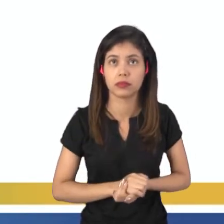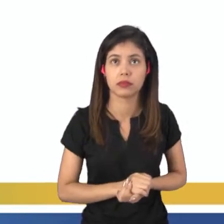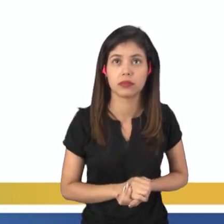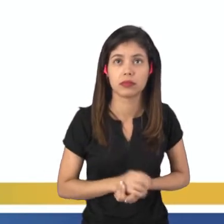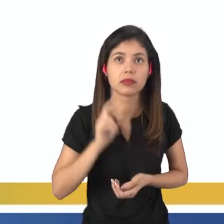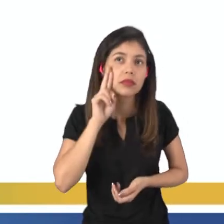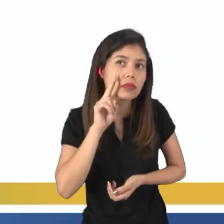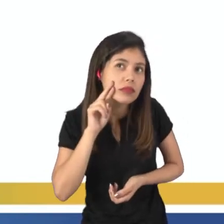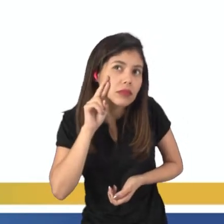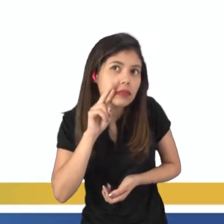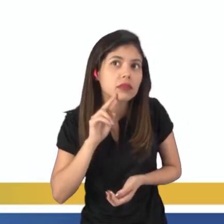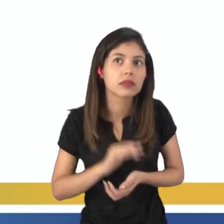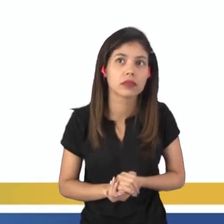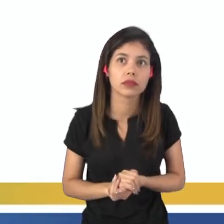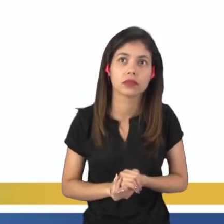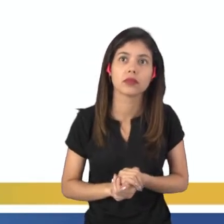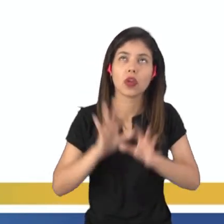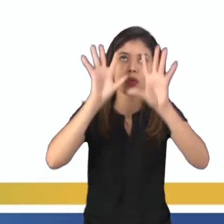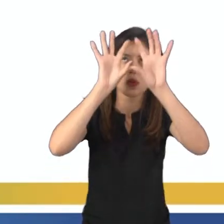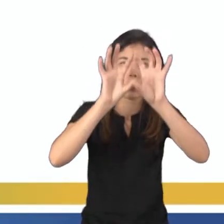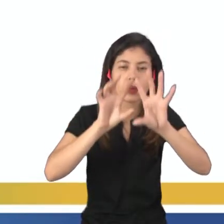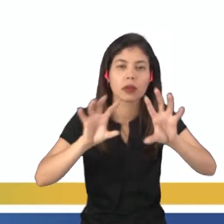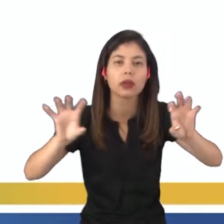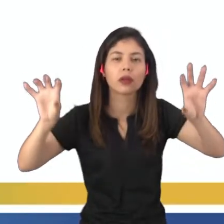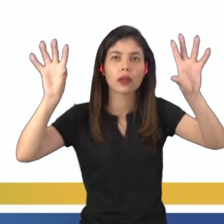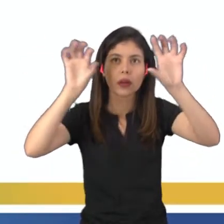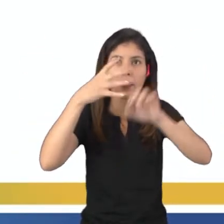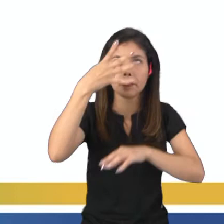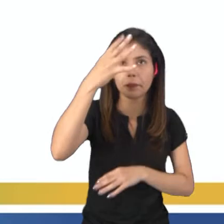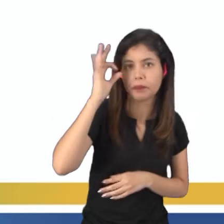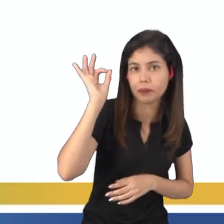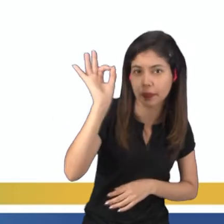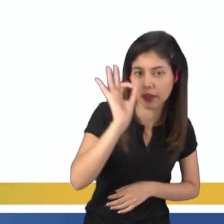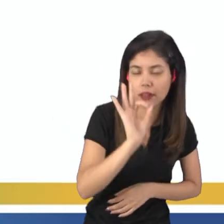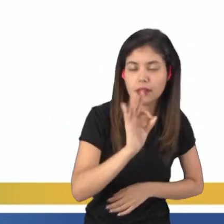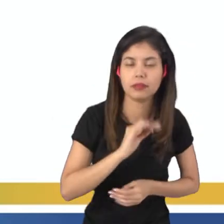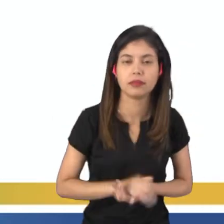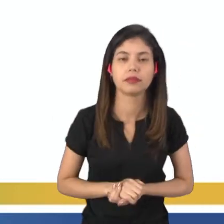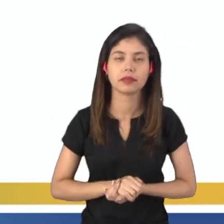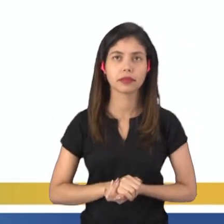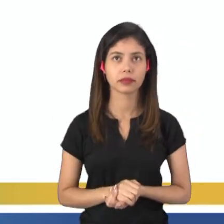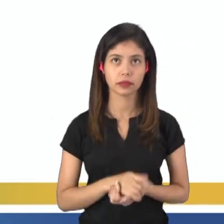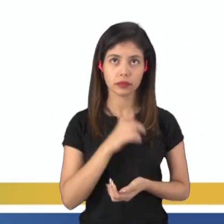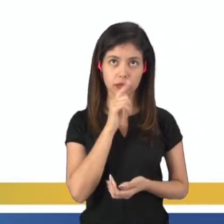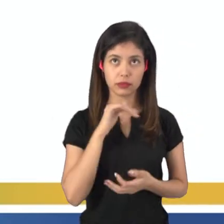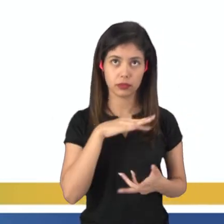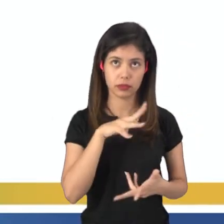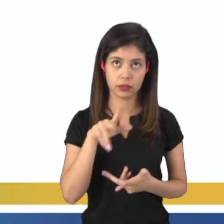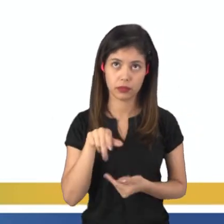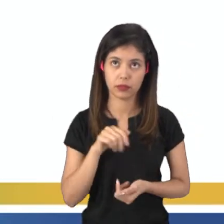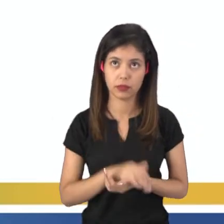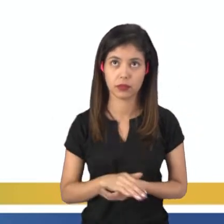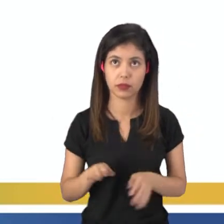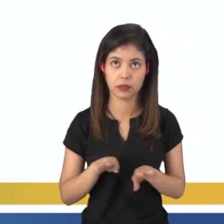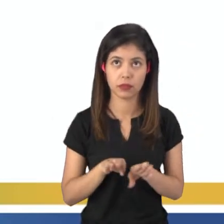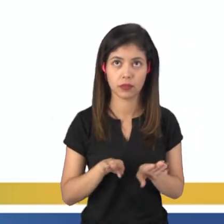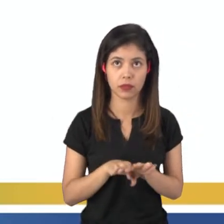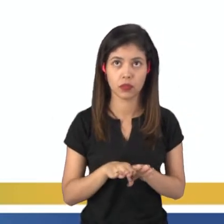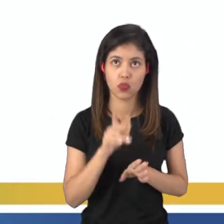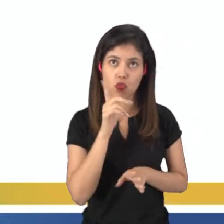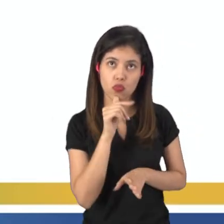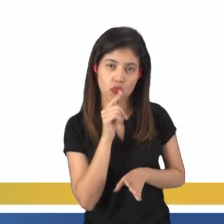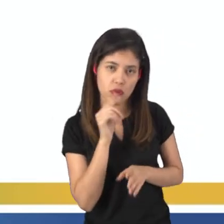né? Que representa a umidade do ar, ó, que é de 4% da distribuição da água no mundo. Aí nós temos um azul